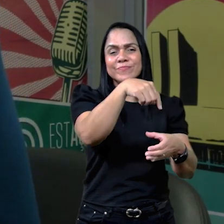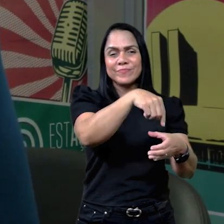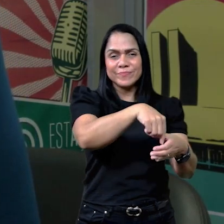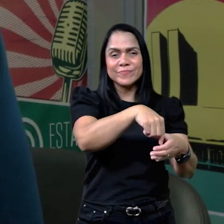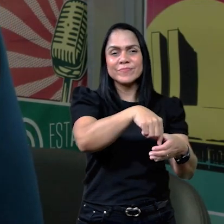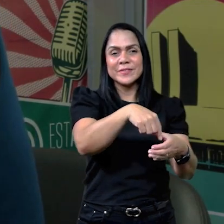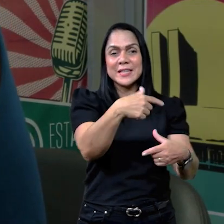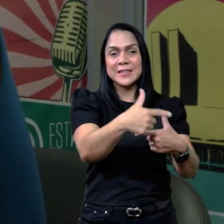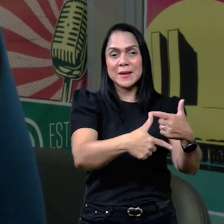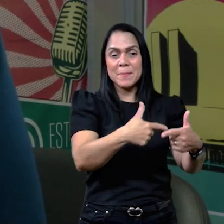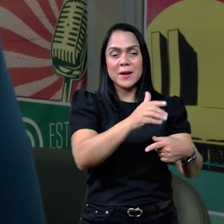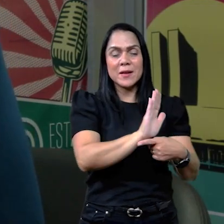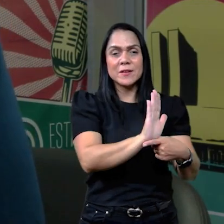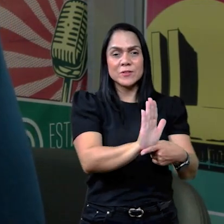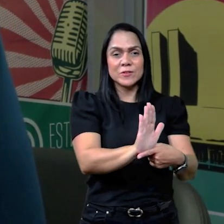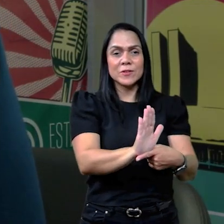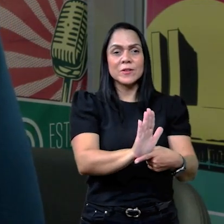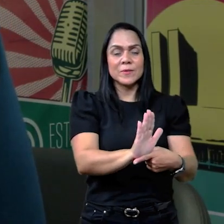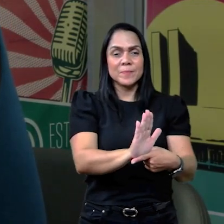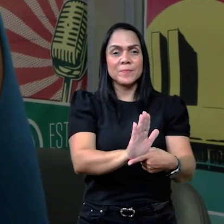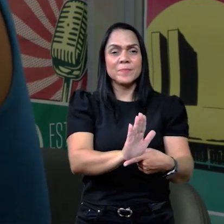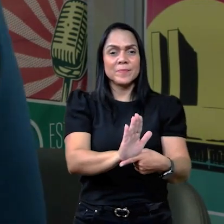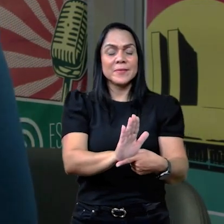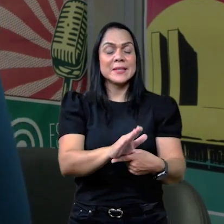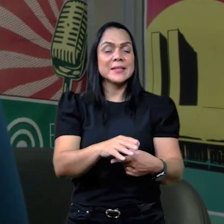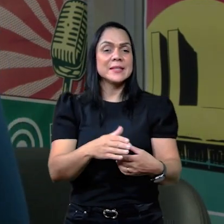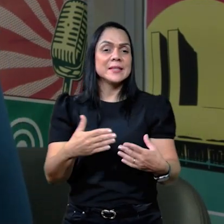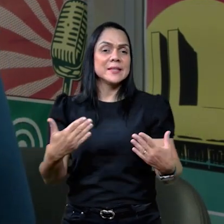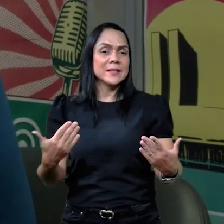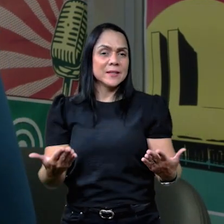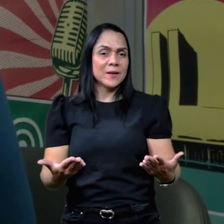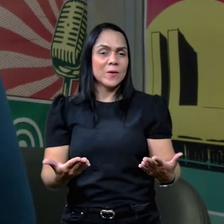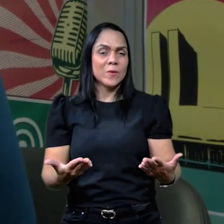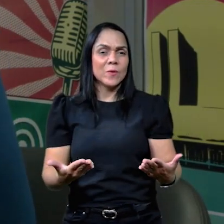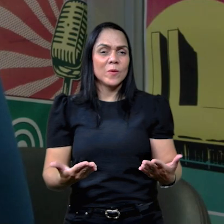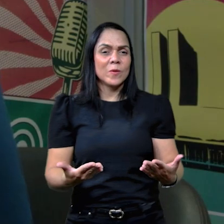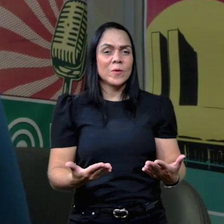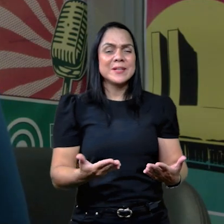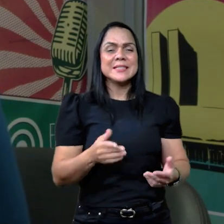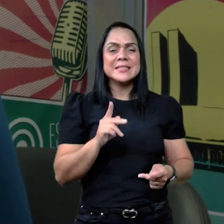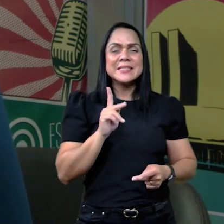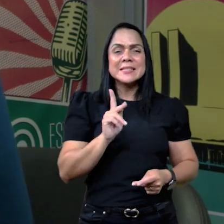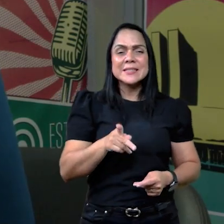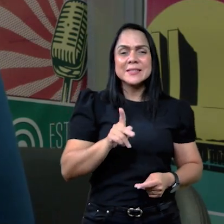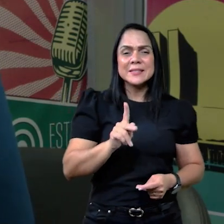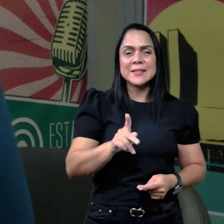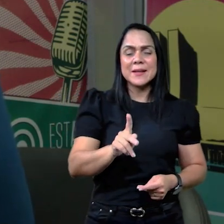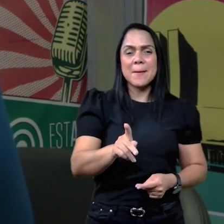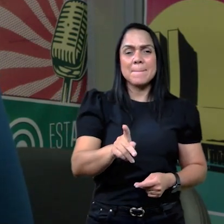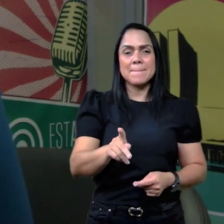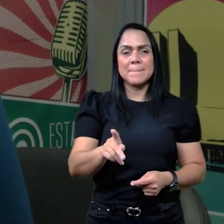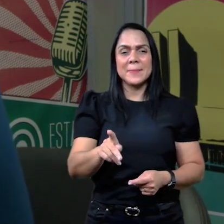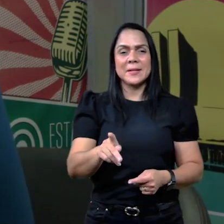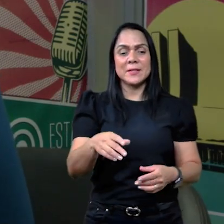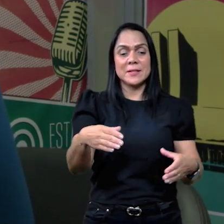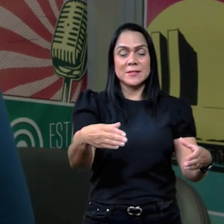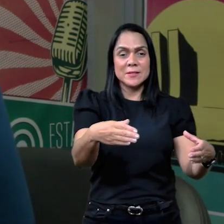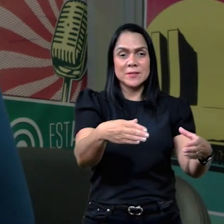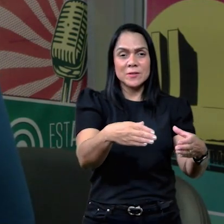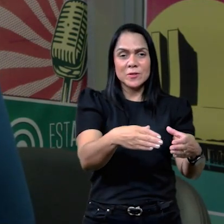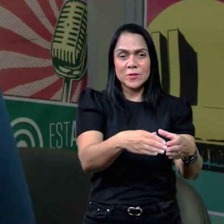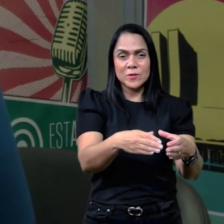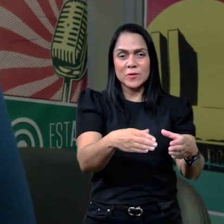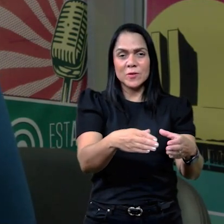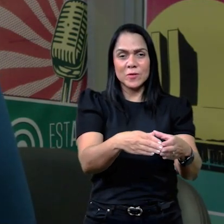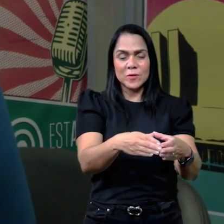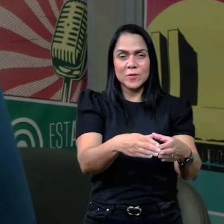seu território. Por isso que, quando a Priscila fala que sem o território, né, não há comunidade tradicional, a gente acredita